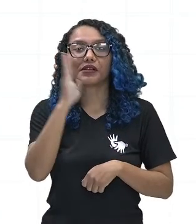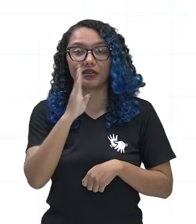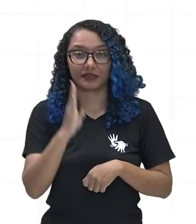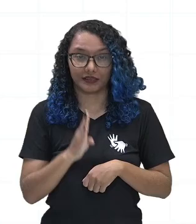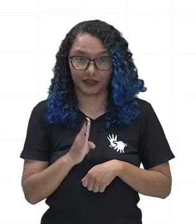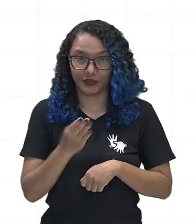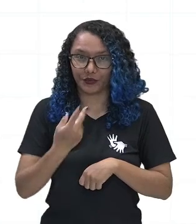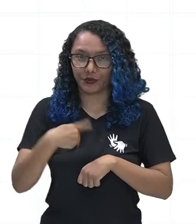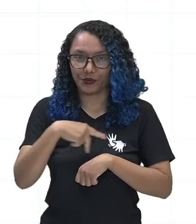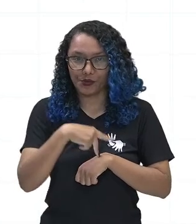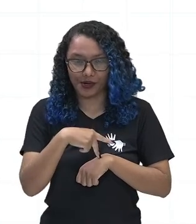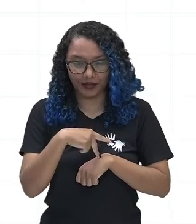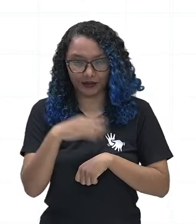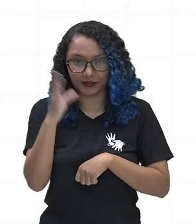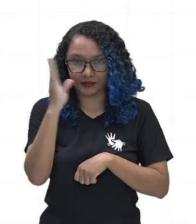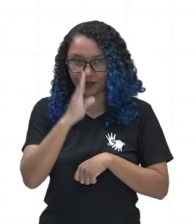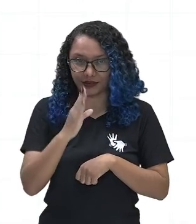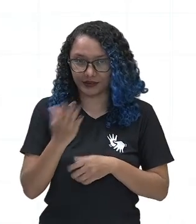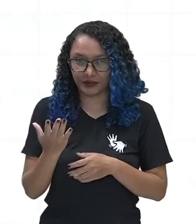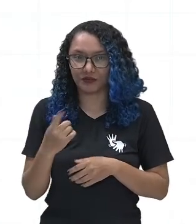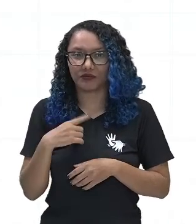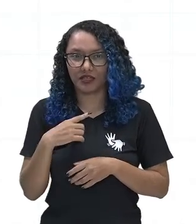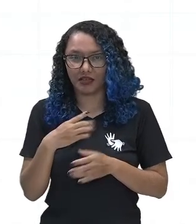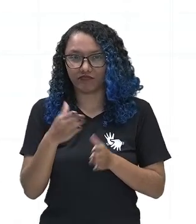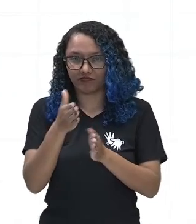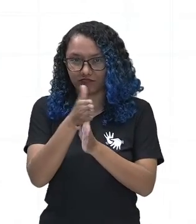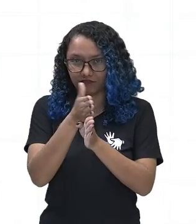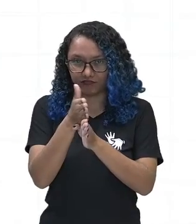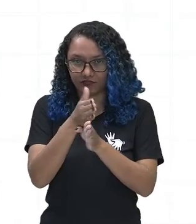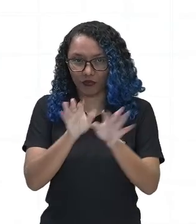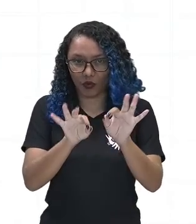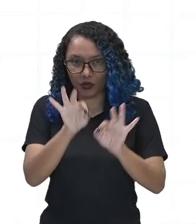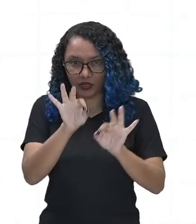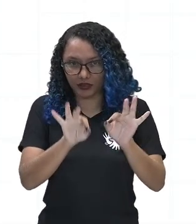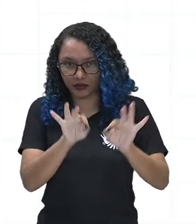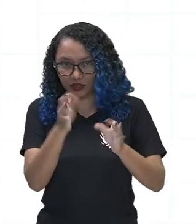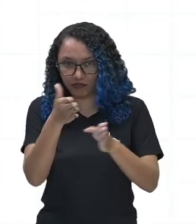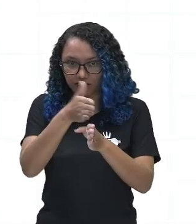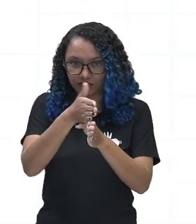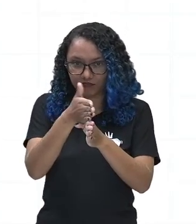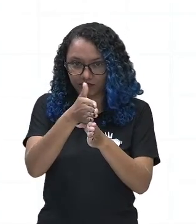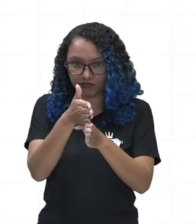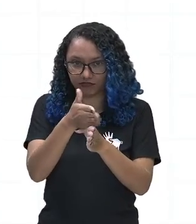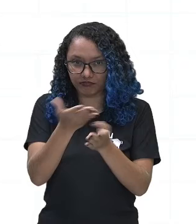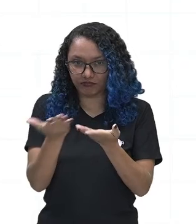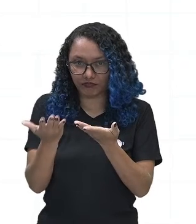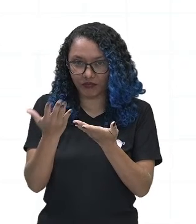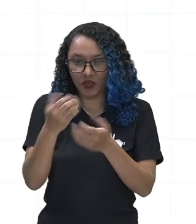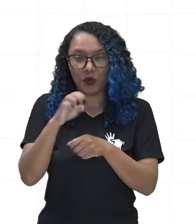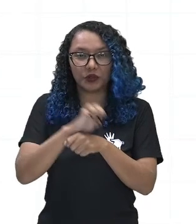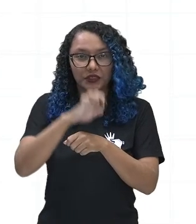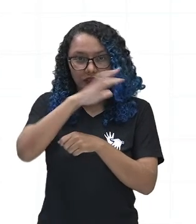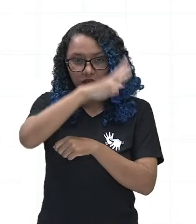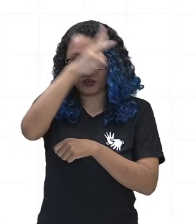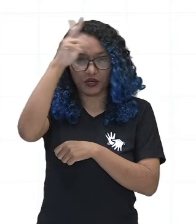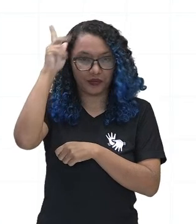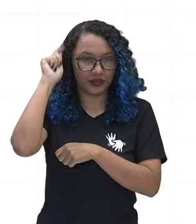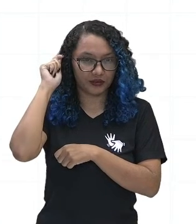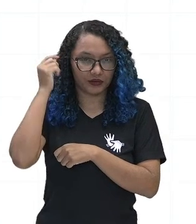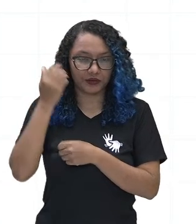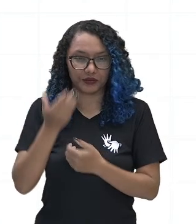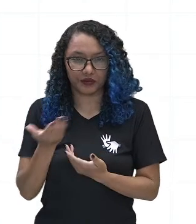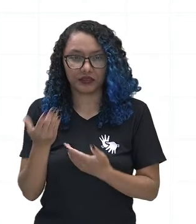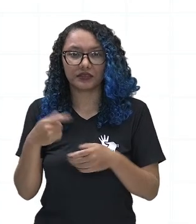o Brasil, cada uma das suas fronteiras delimitada. Aqui, olha, o nosso estado do Amazonas, colocando aí para vocês,